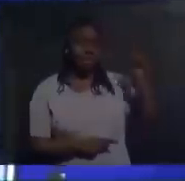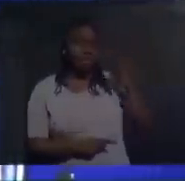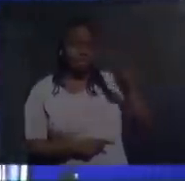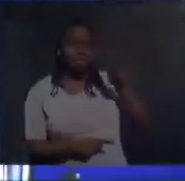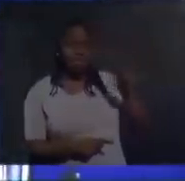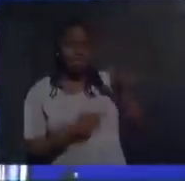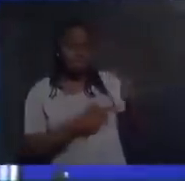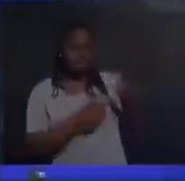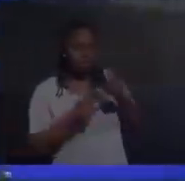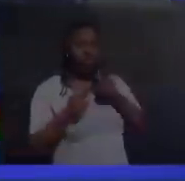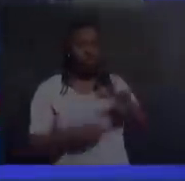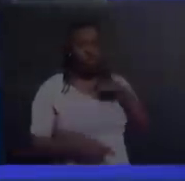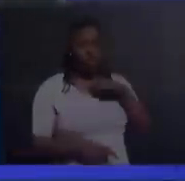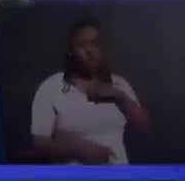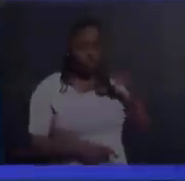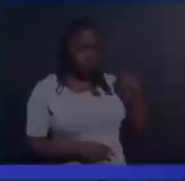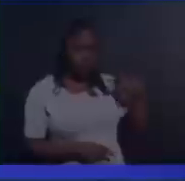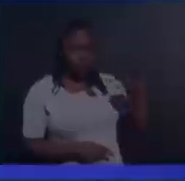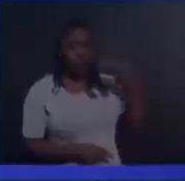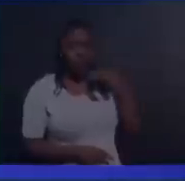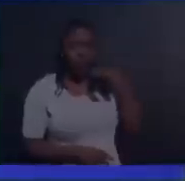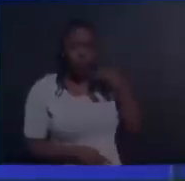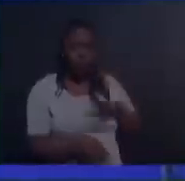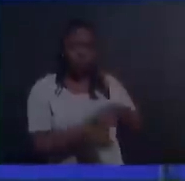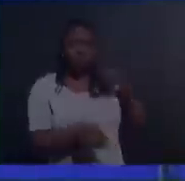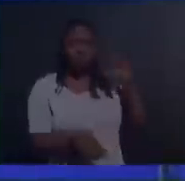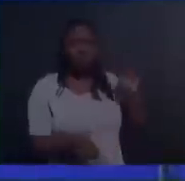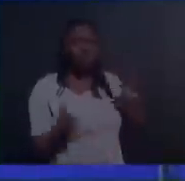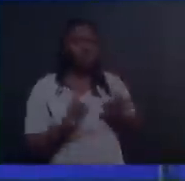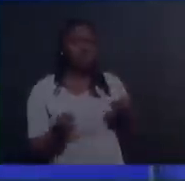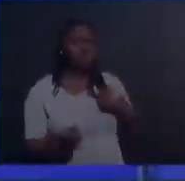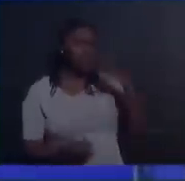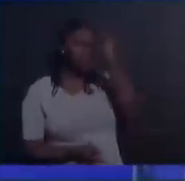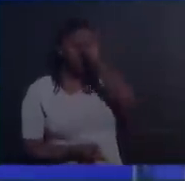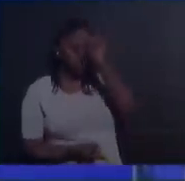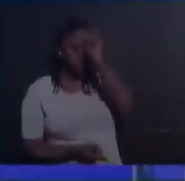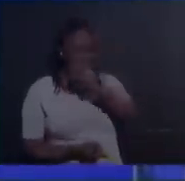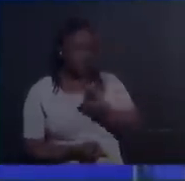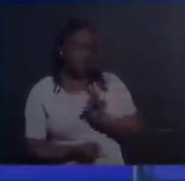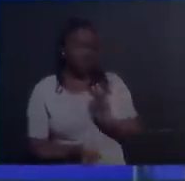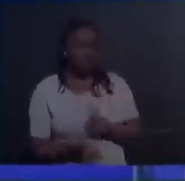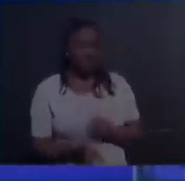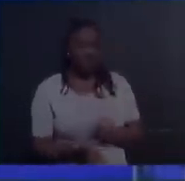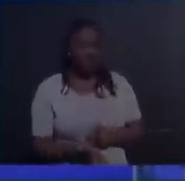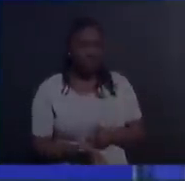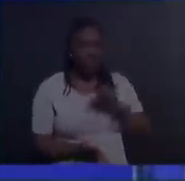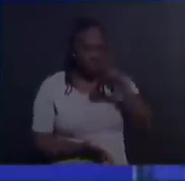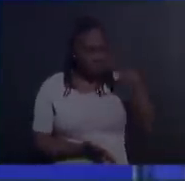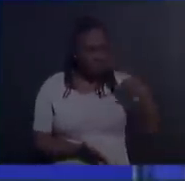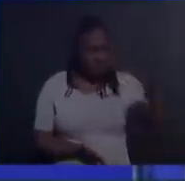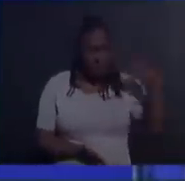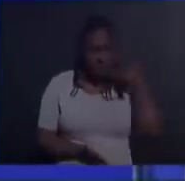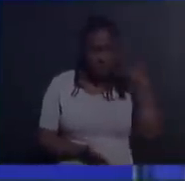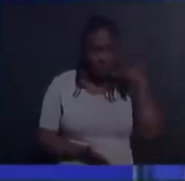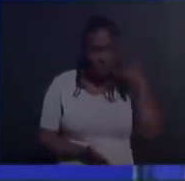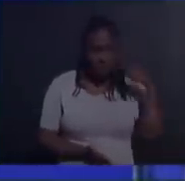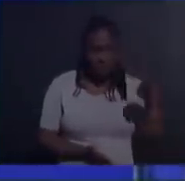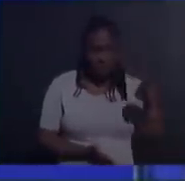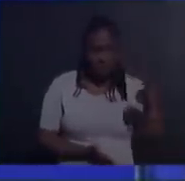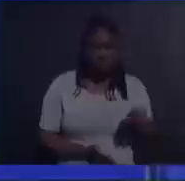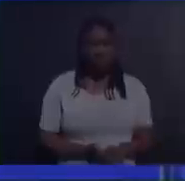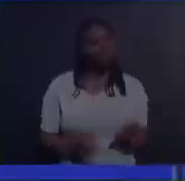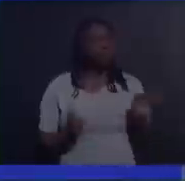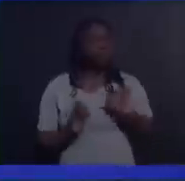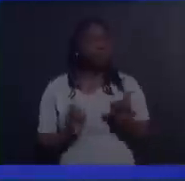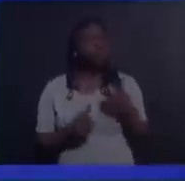tendo assalto, então eu não vou no banco naquele momento, porque eu não sou boba, não é verdade? Vocês iriam? Não, porque